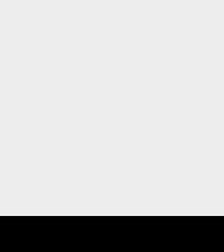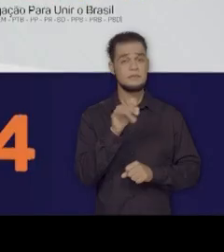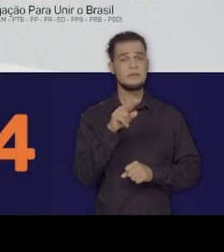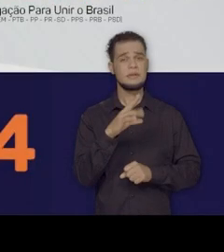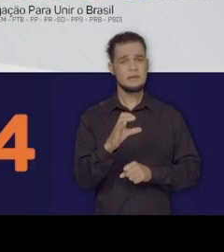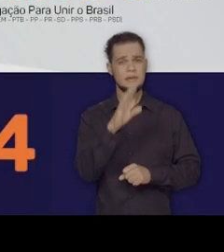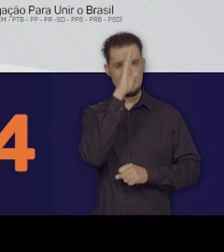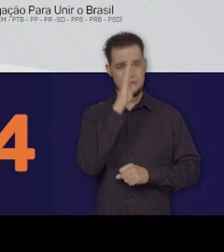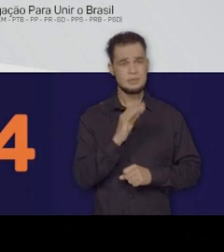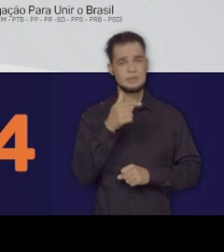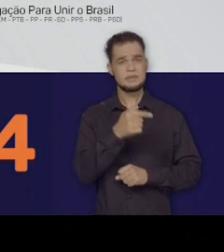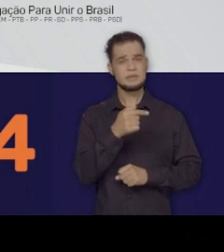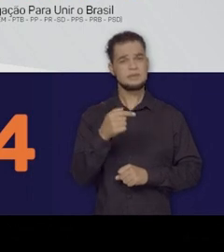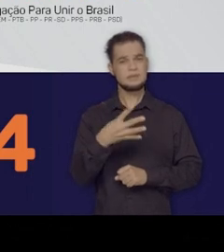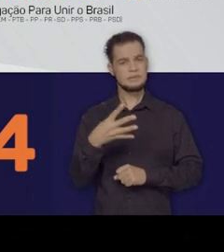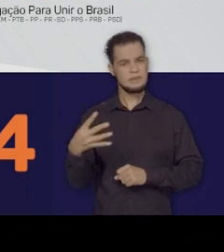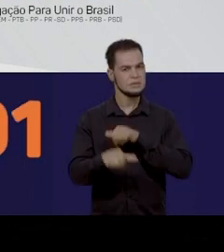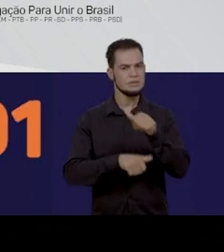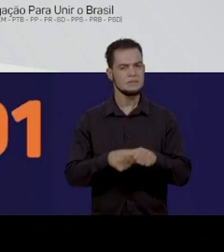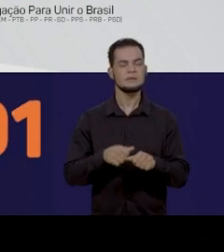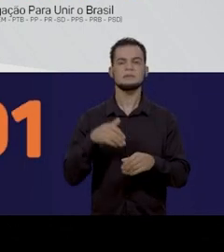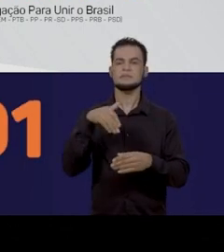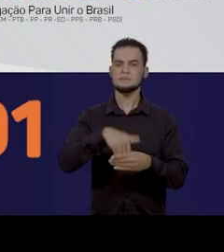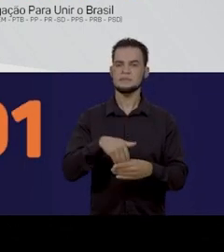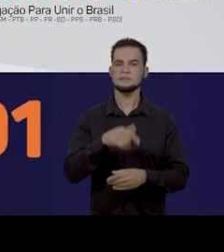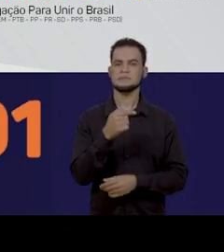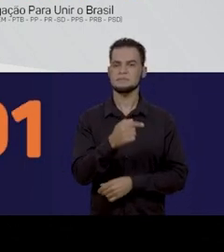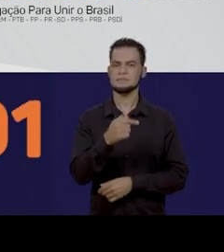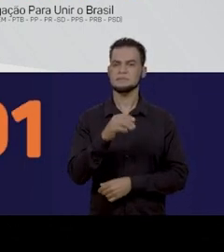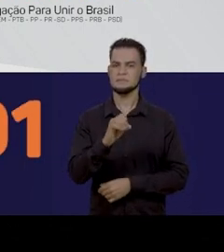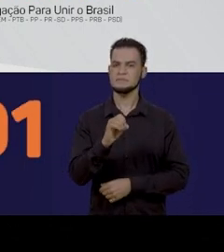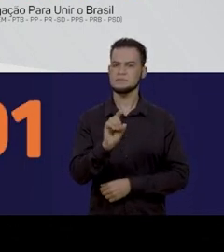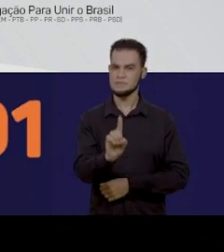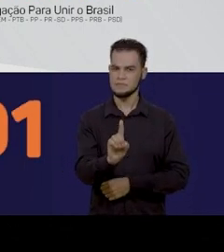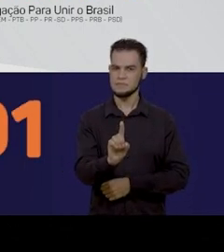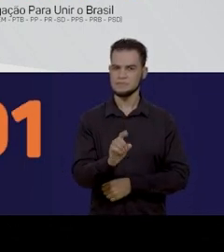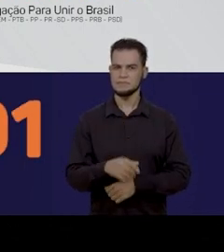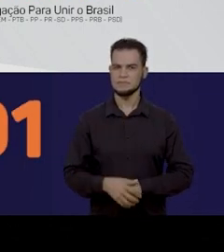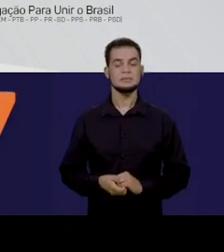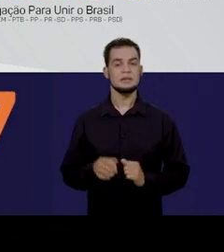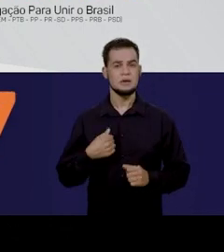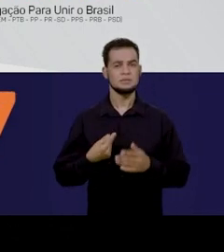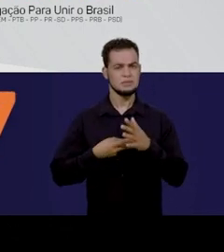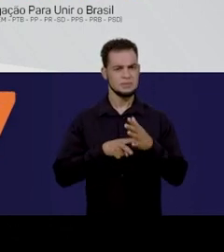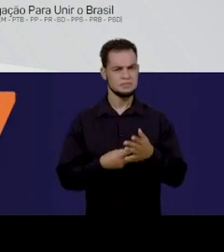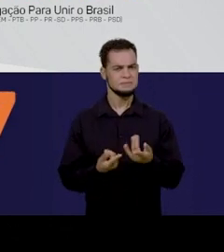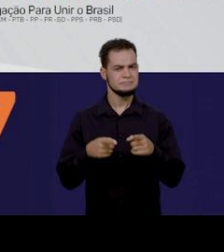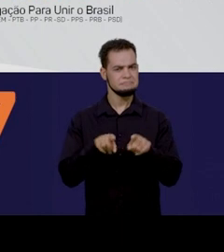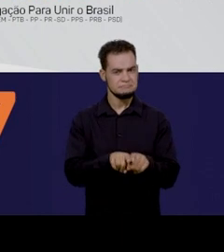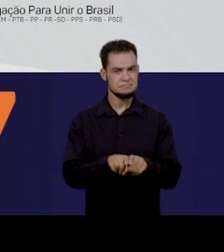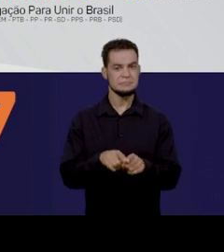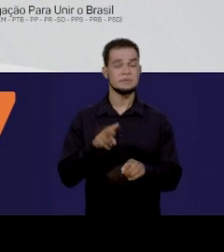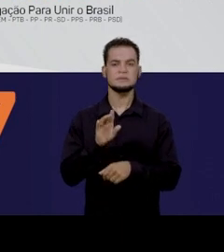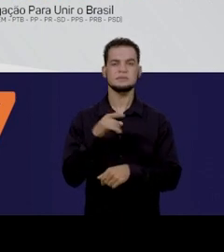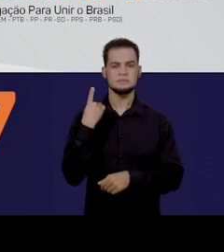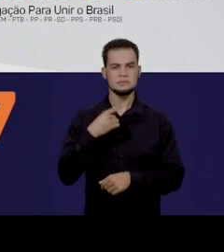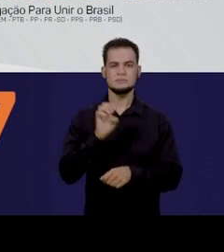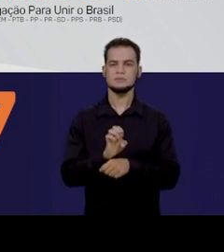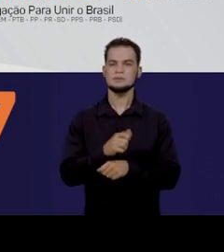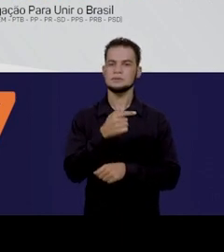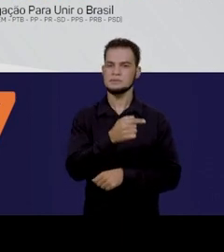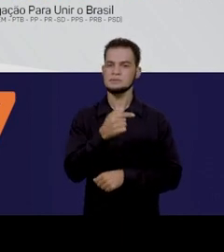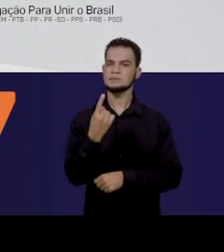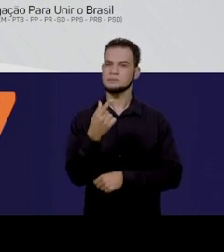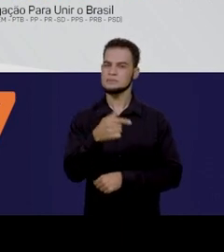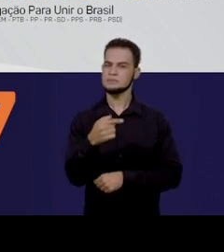Solidariedade. Adenelux 77444. Professor Wendel Mesquita, 77001. Sou Zé Divino do Sindicato Ifetaeng, deputado